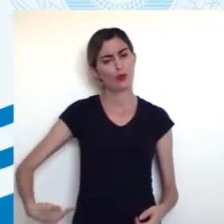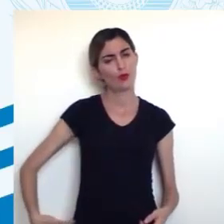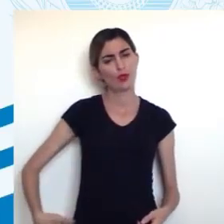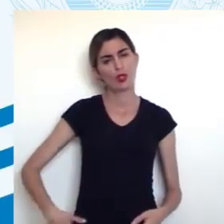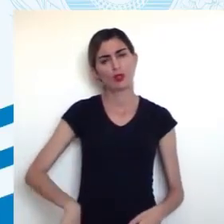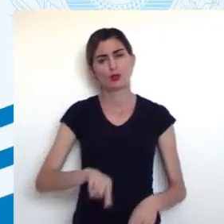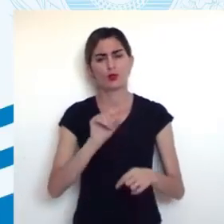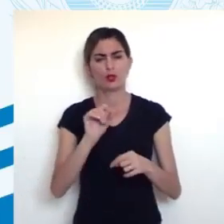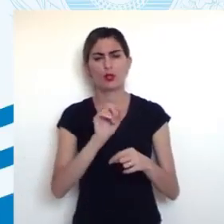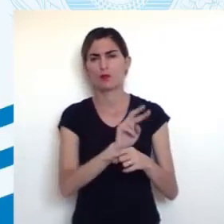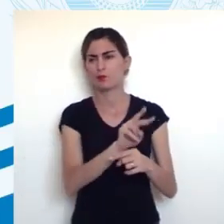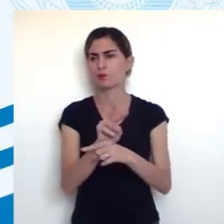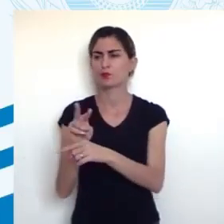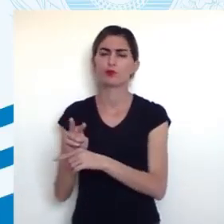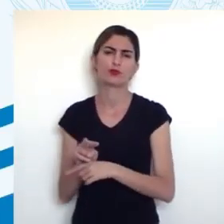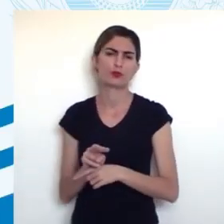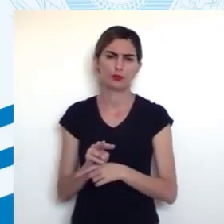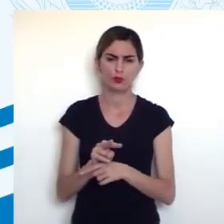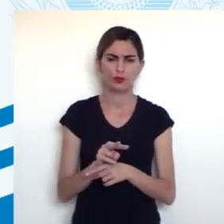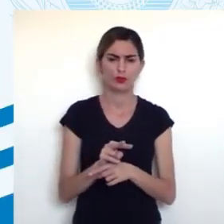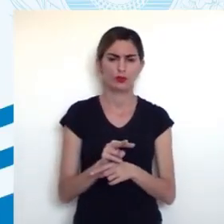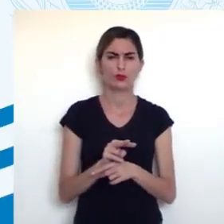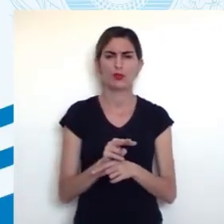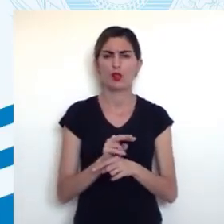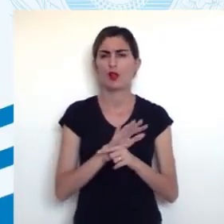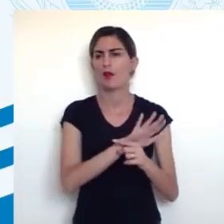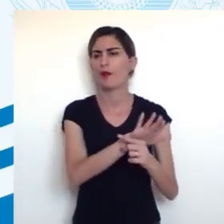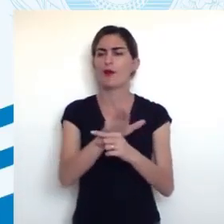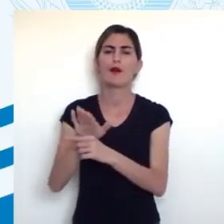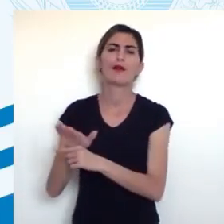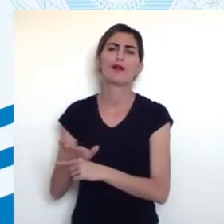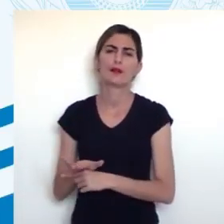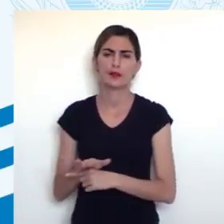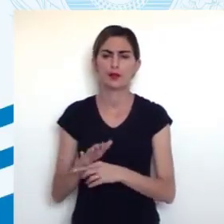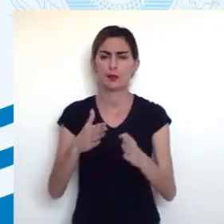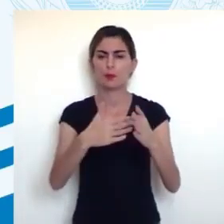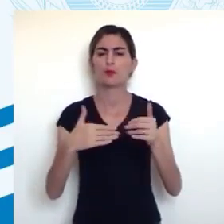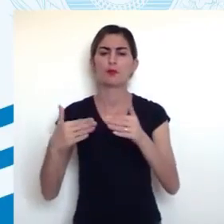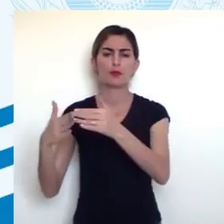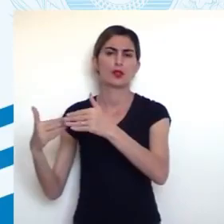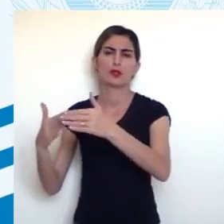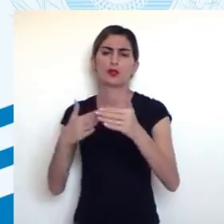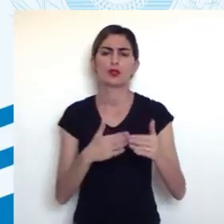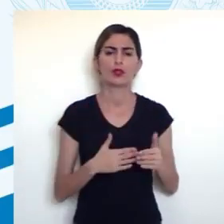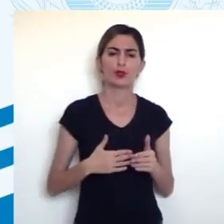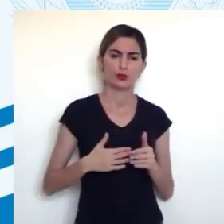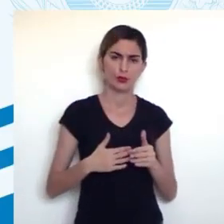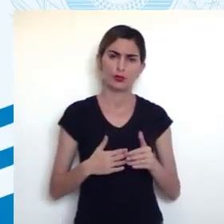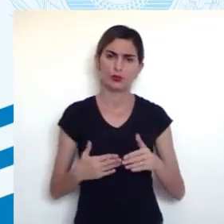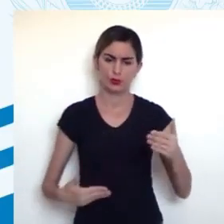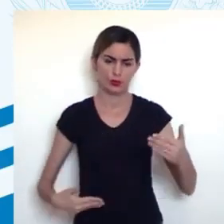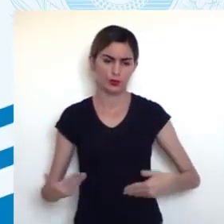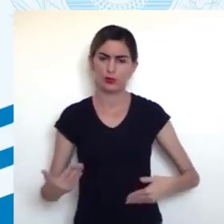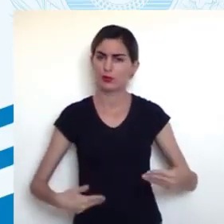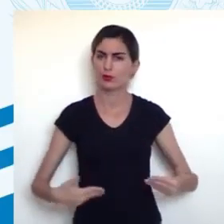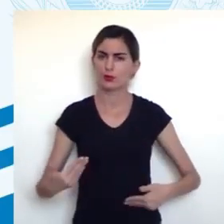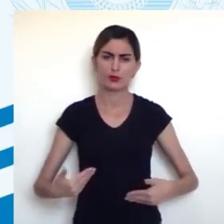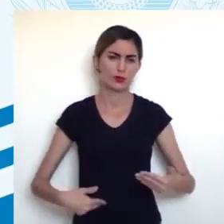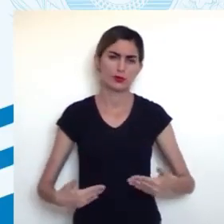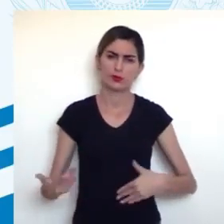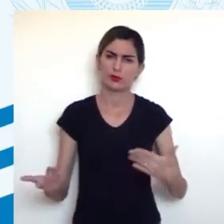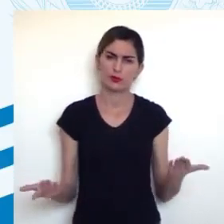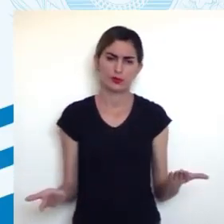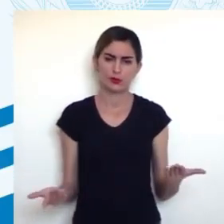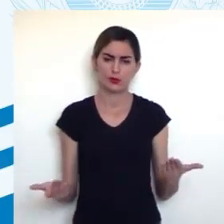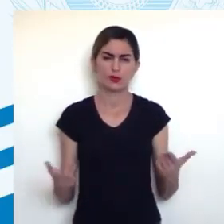E atender, meus prezados, entendam, atender aos pedidos dos